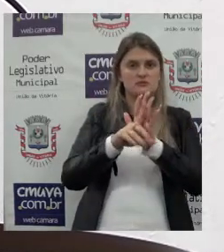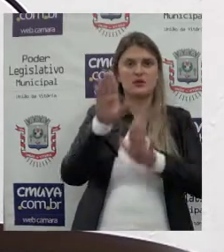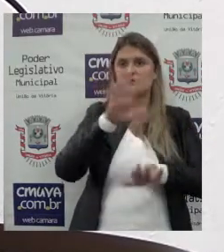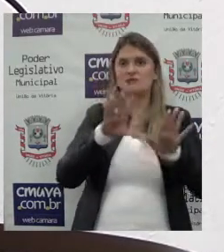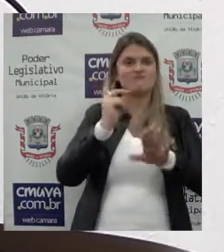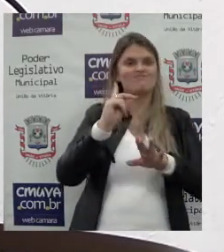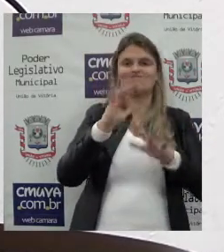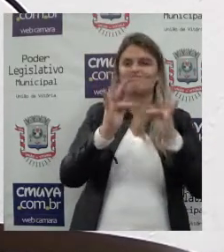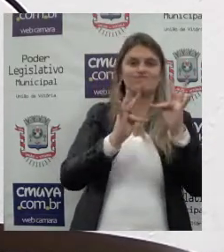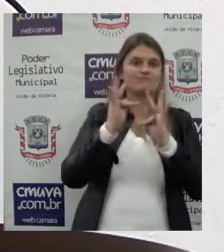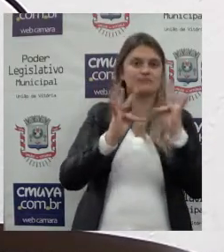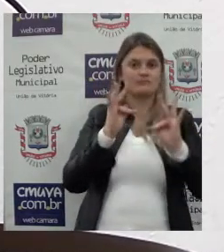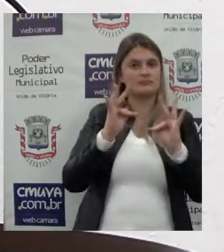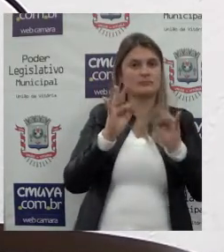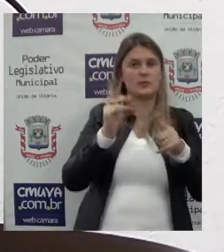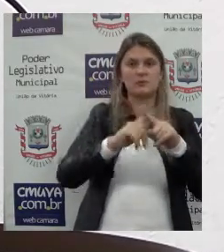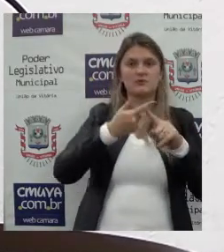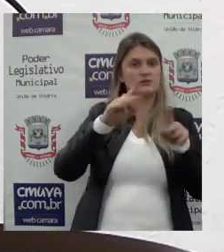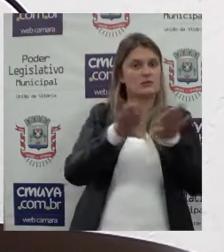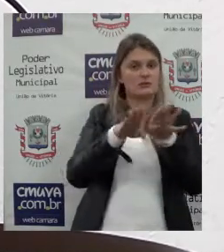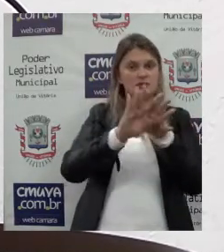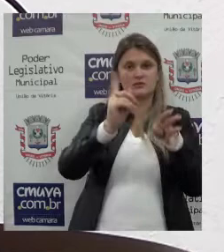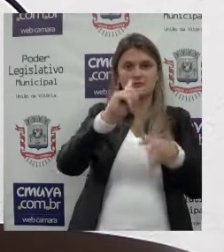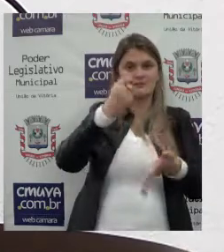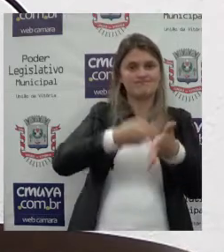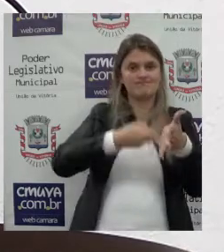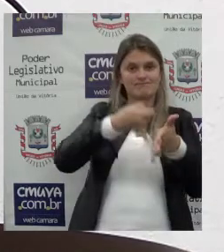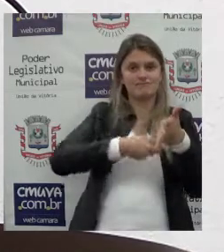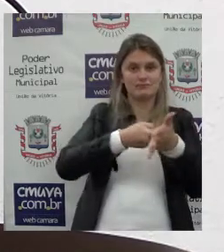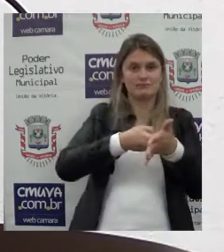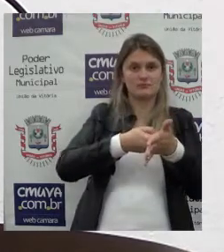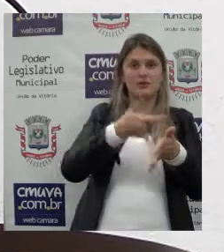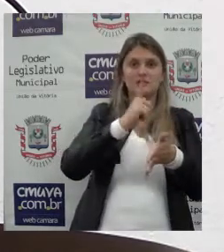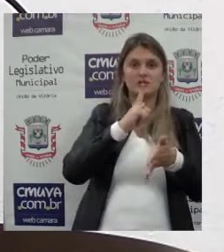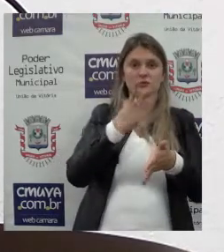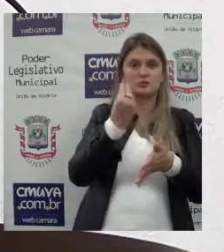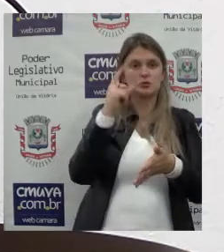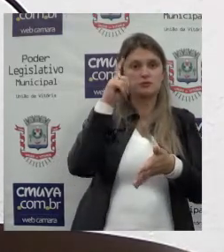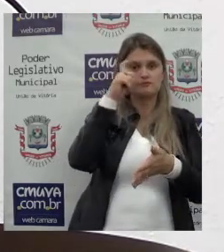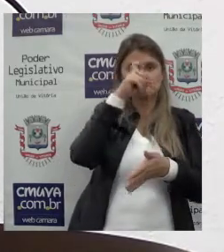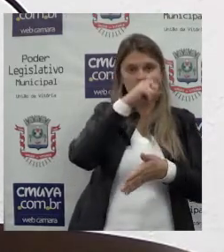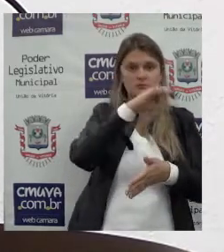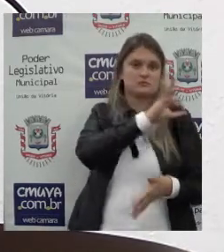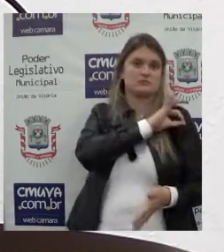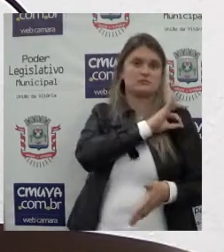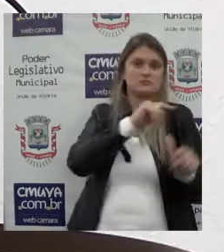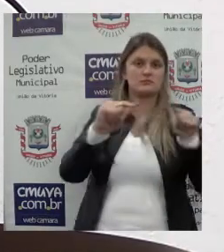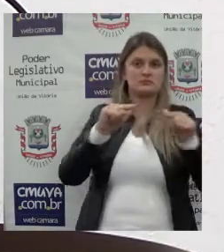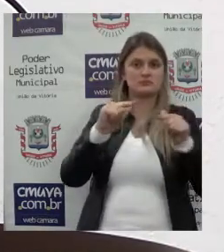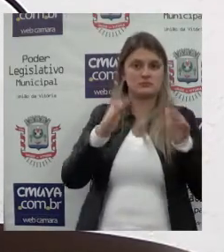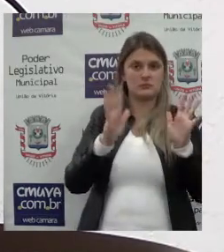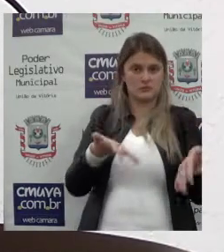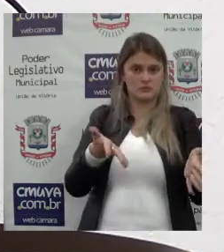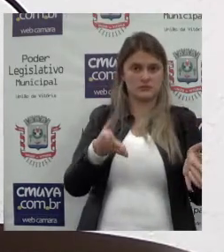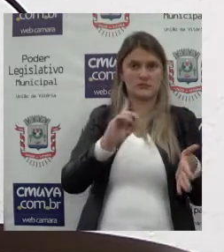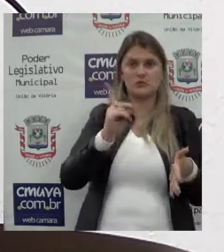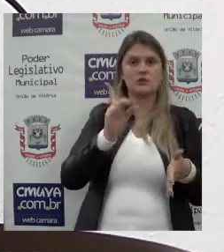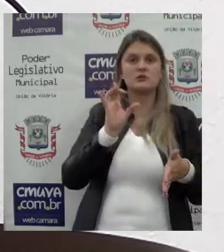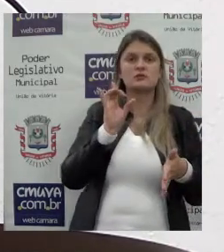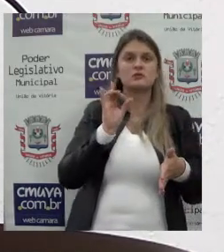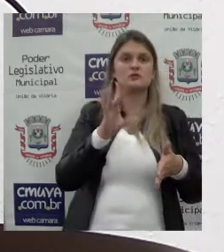infinito número de legislação e muitas delas não funcionam e não são cobradas. Então existe essa dificuldade da polícia trabalhar